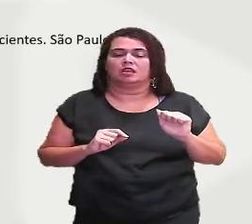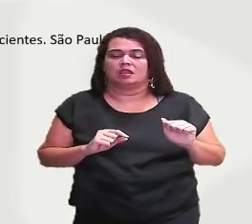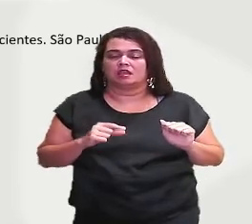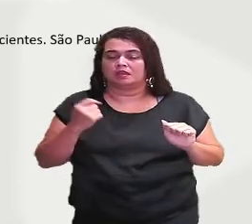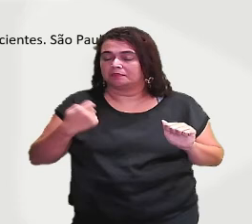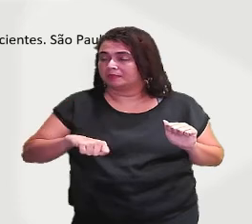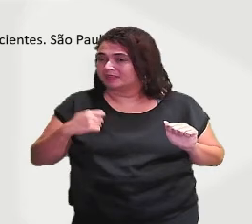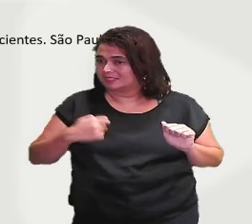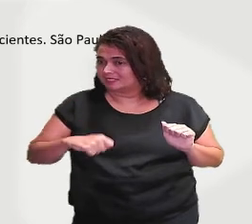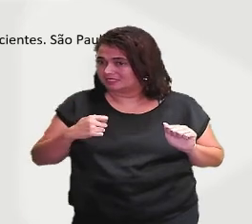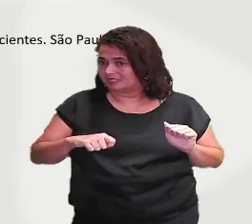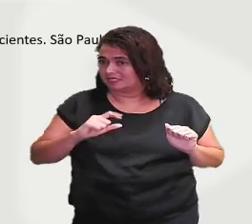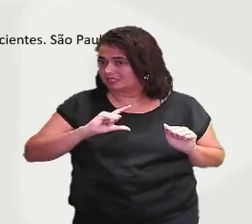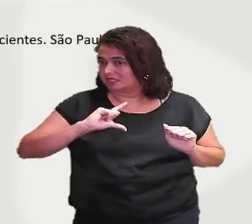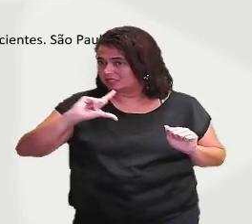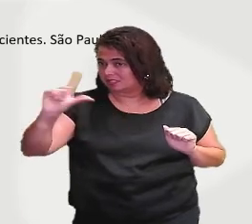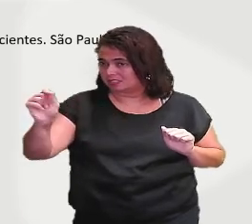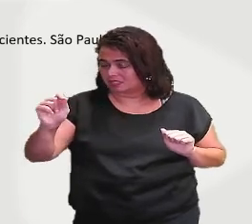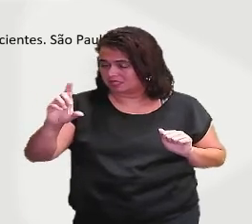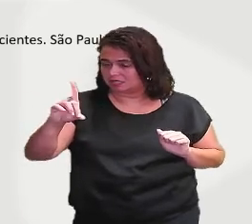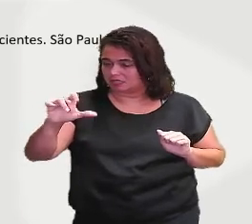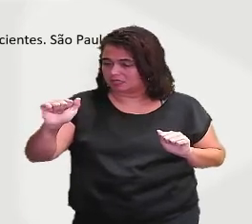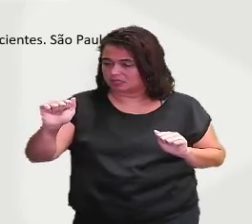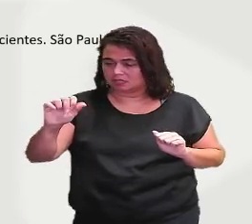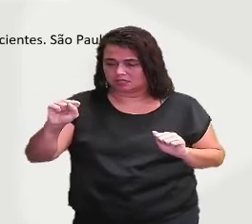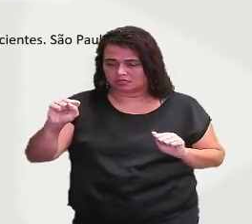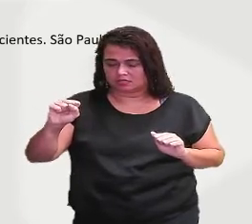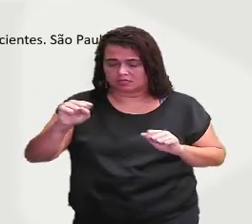sair da sala. Então, esse da aí,